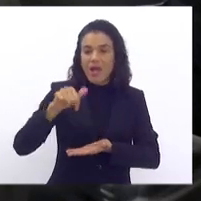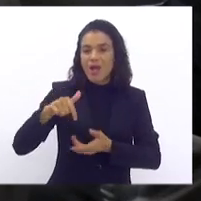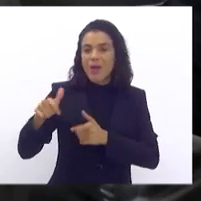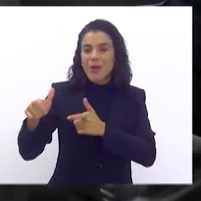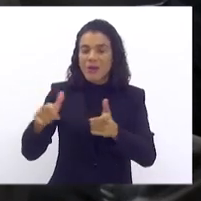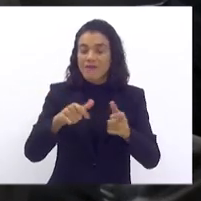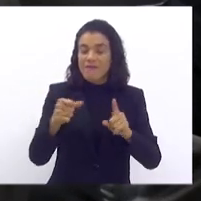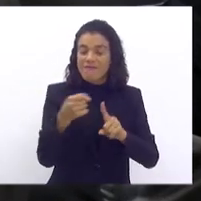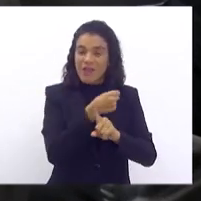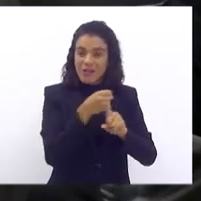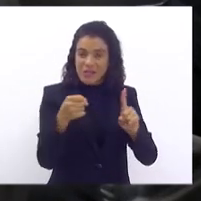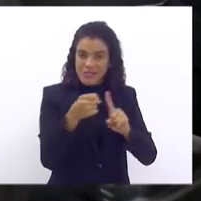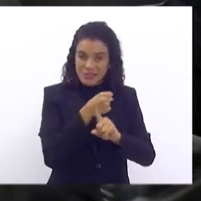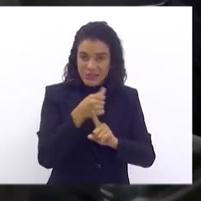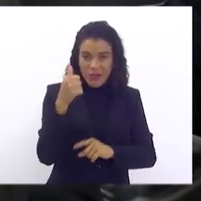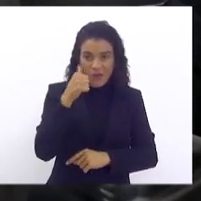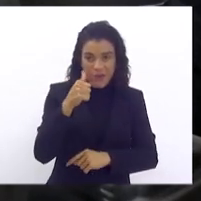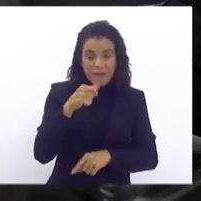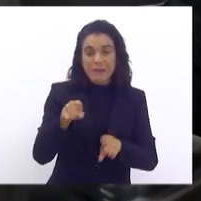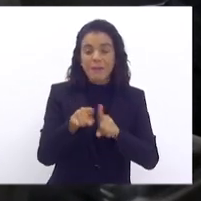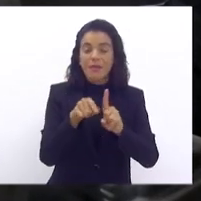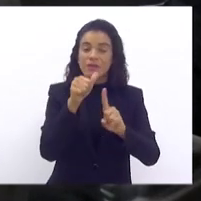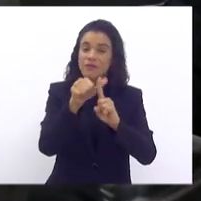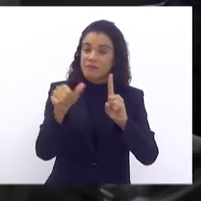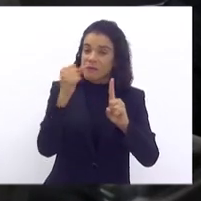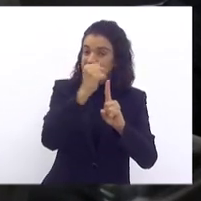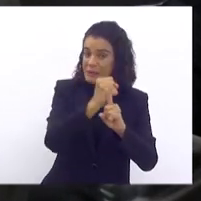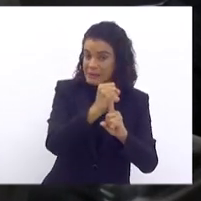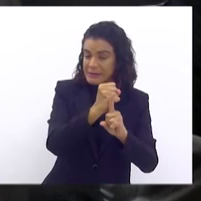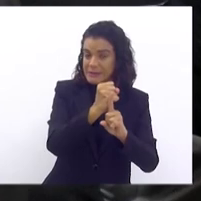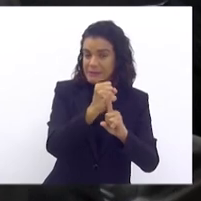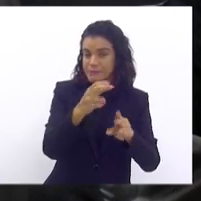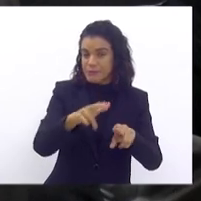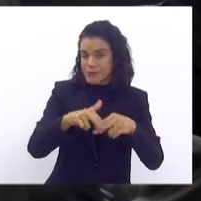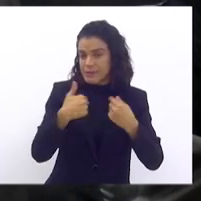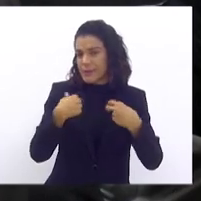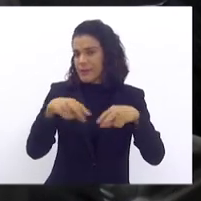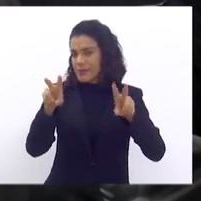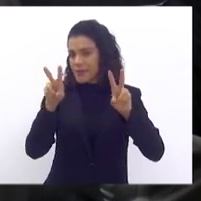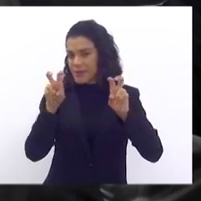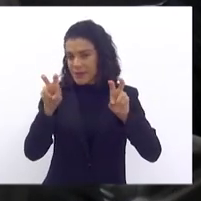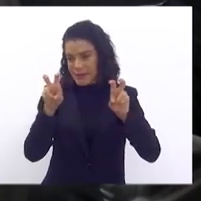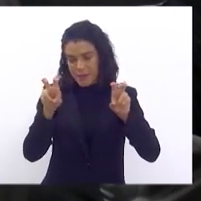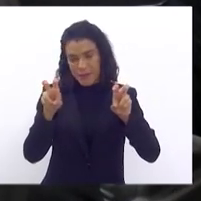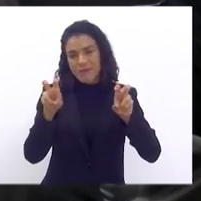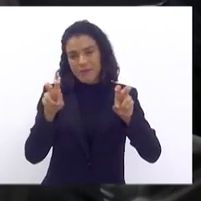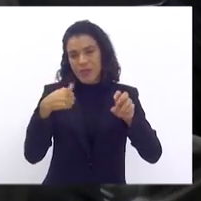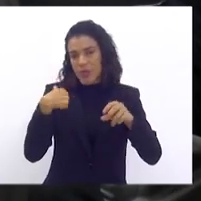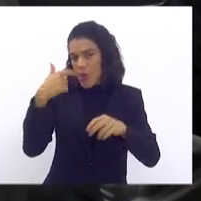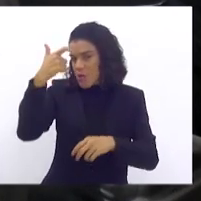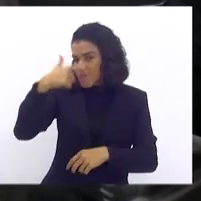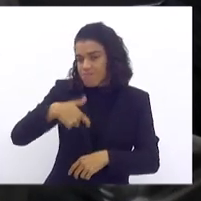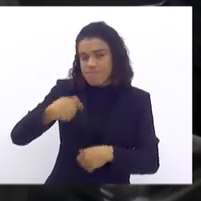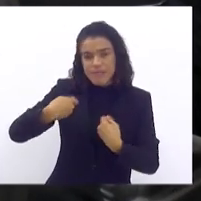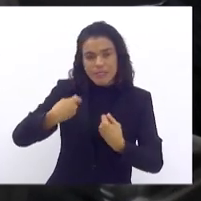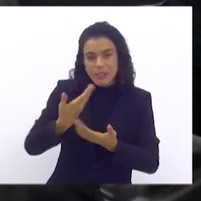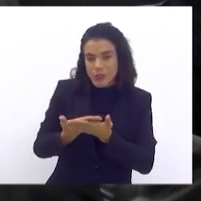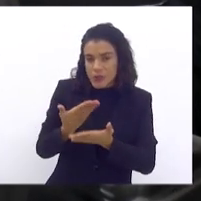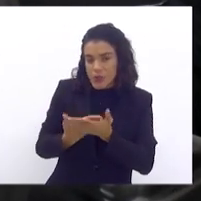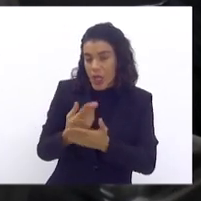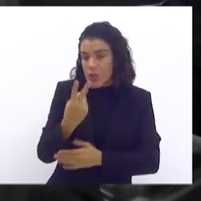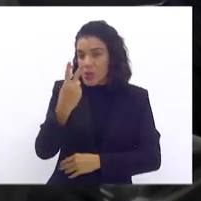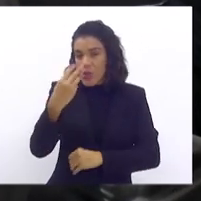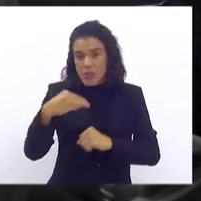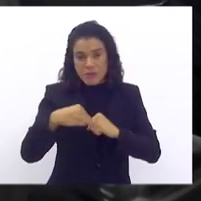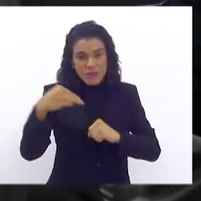e também cuidar da pauta do feminicídio. Então, esse é um tema que realmente eu acabei estudando, fiz dois